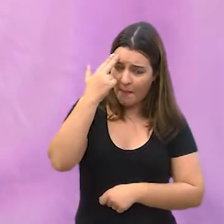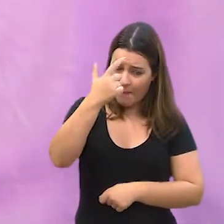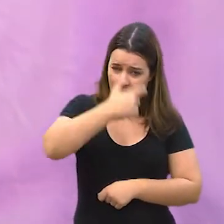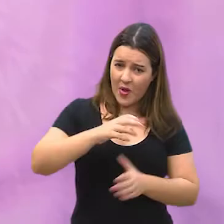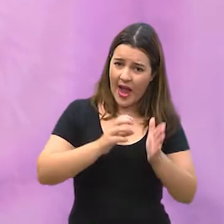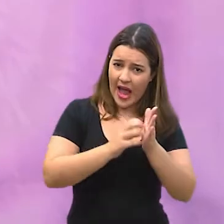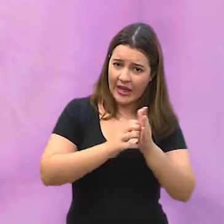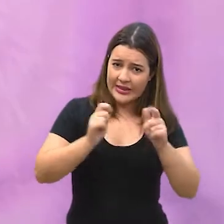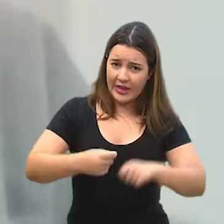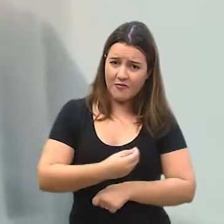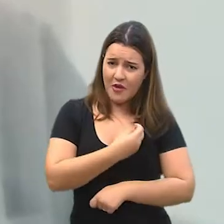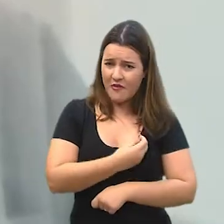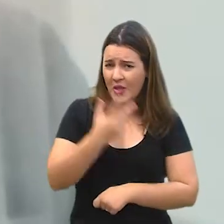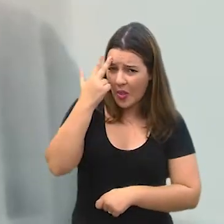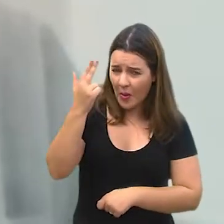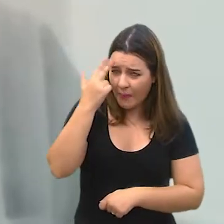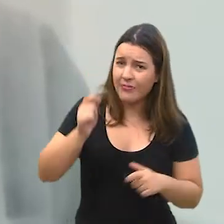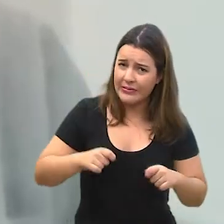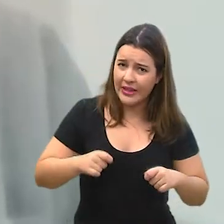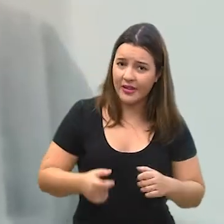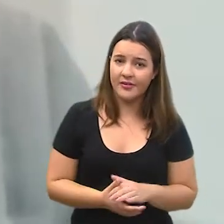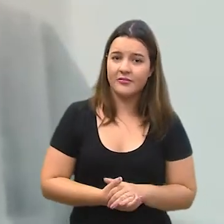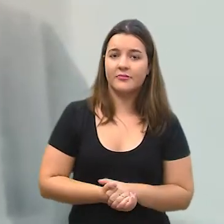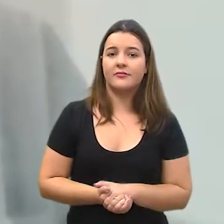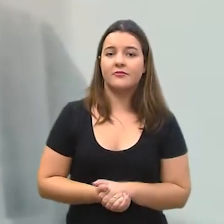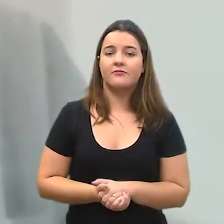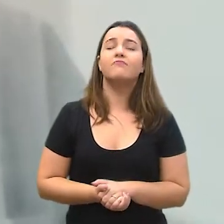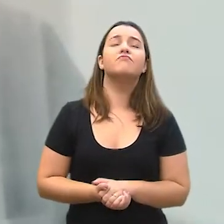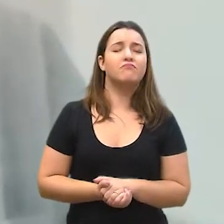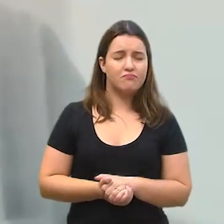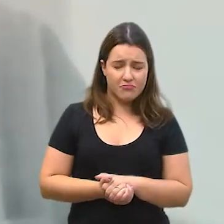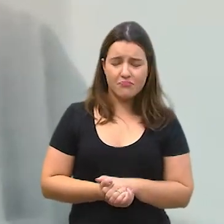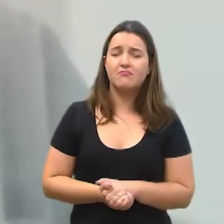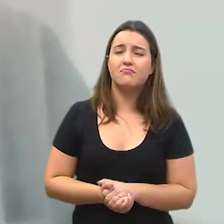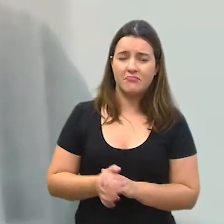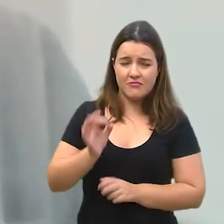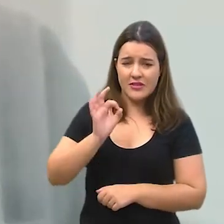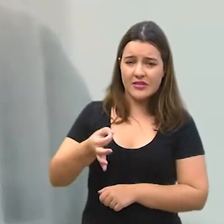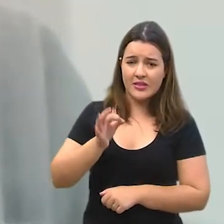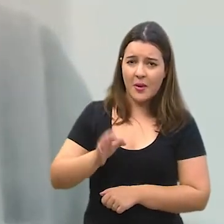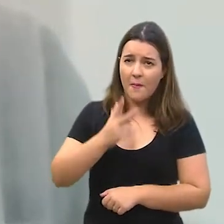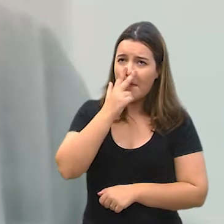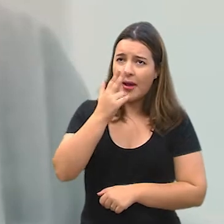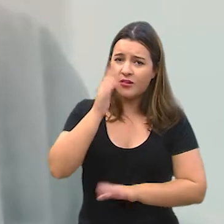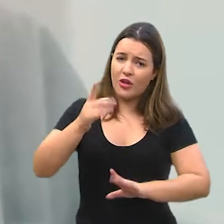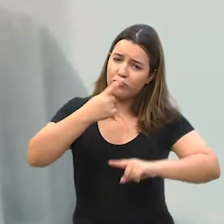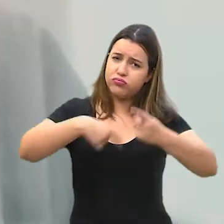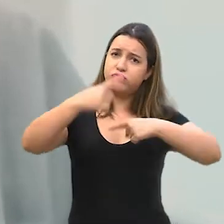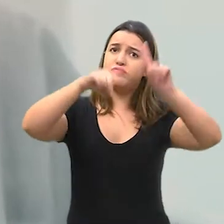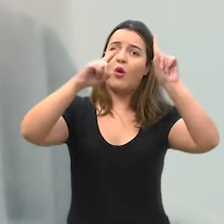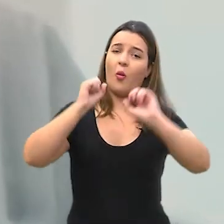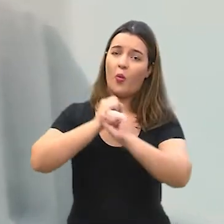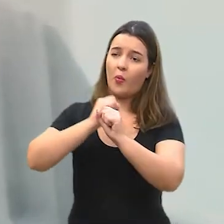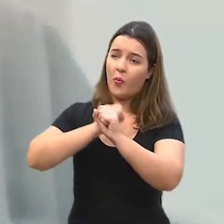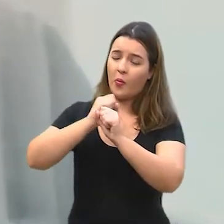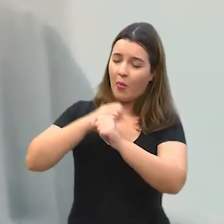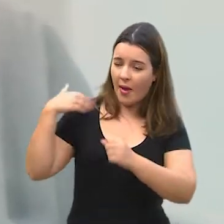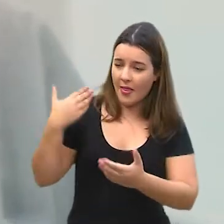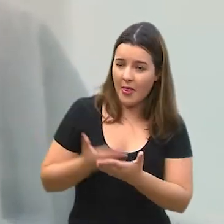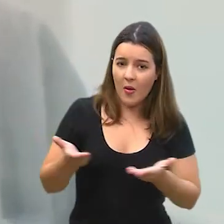a infecção, evitar que o vírus se estabeleça no organismo. Então, caso aconteça, né, de uma relação desprotegida, né, que